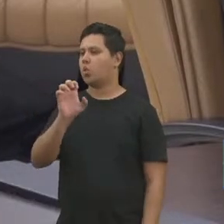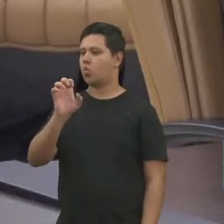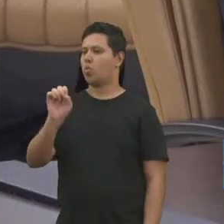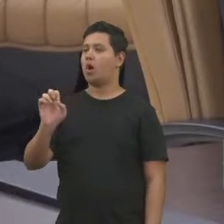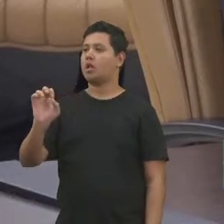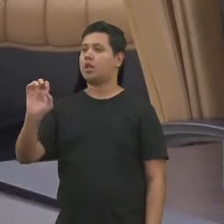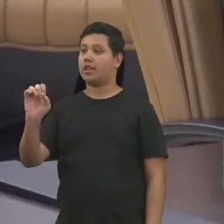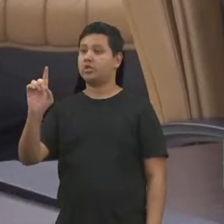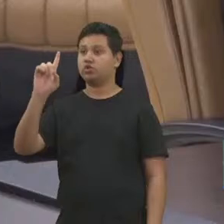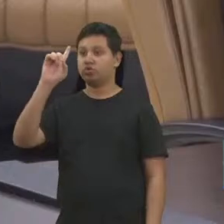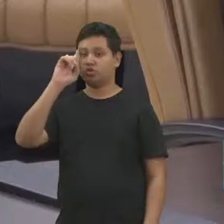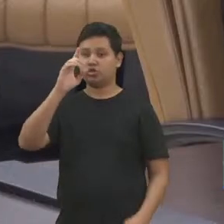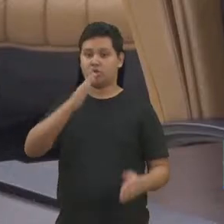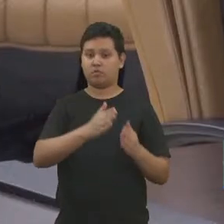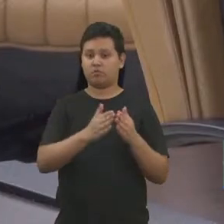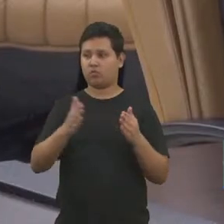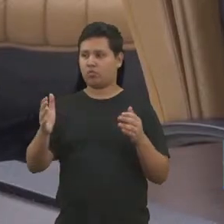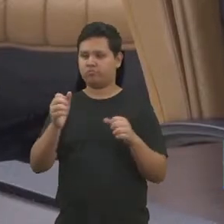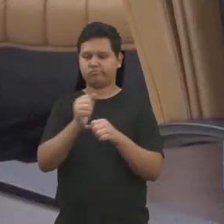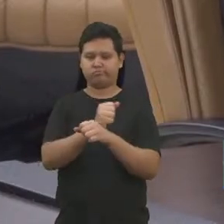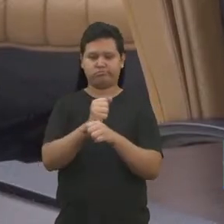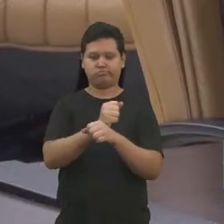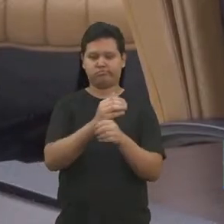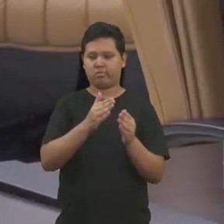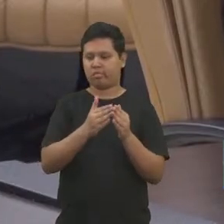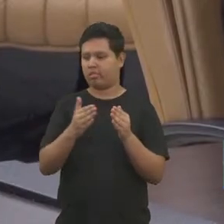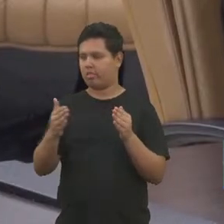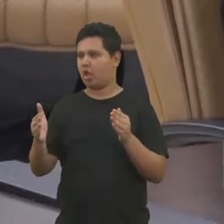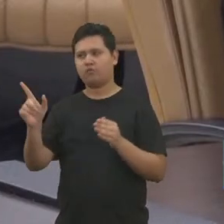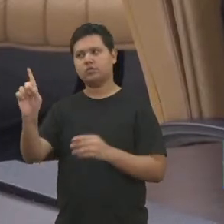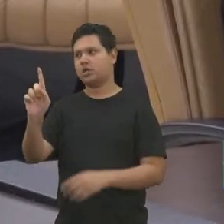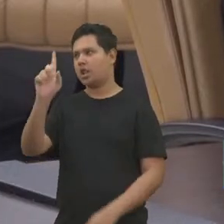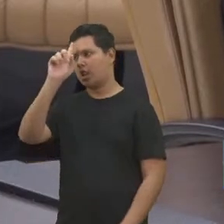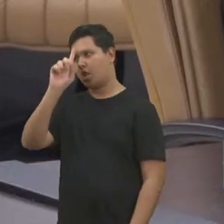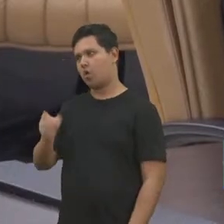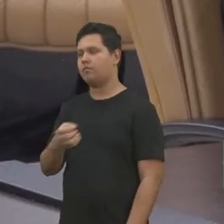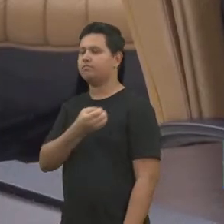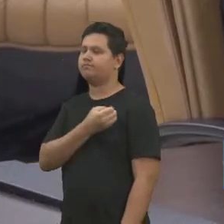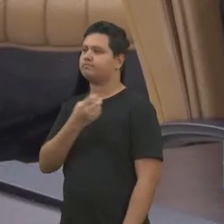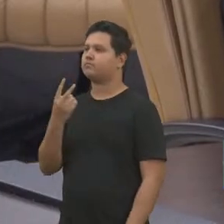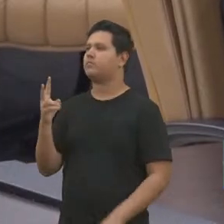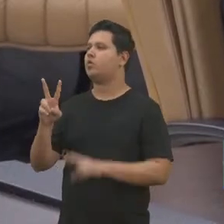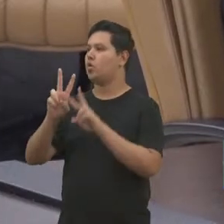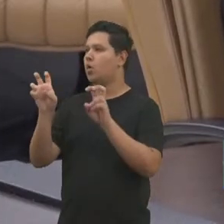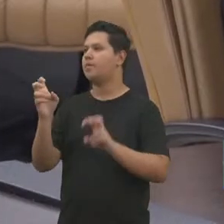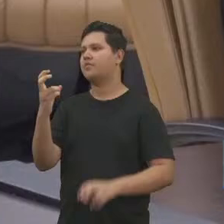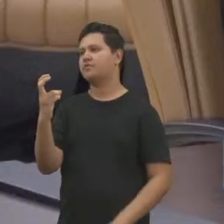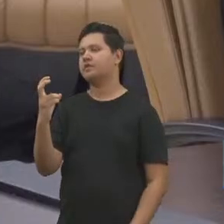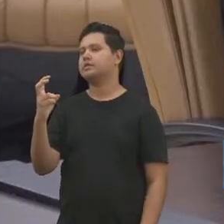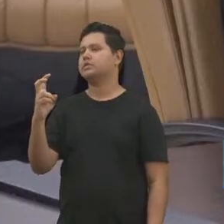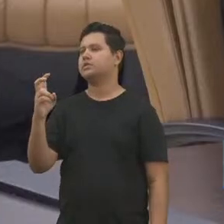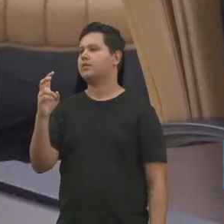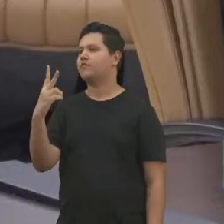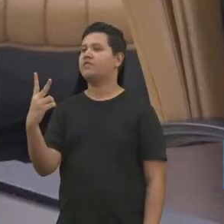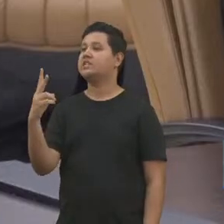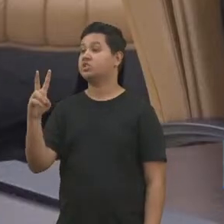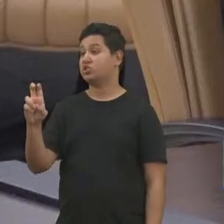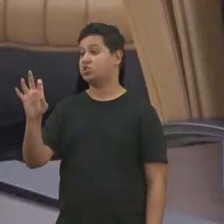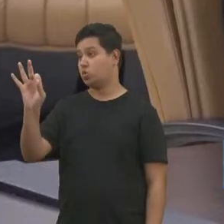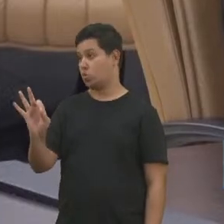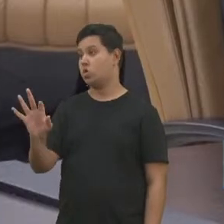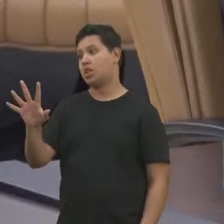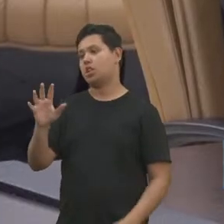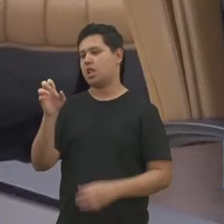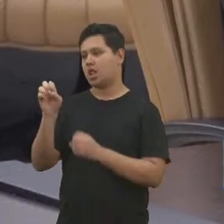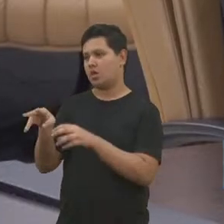mandato. Houve descumprimento do artigo 212 da Constituição Federal sobre a aplicação de 25% da educação e houve um descumprimento